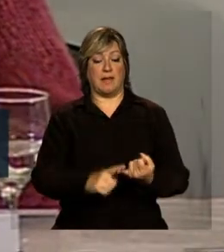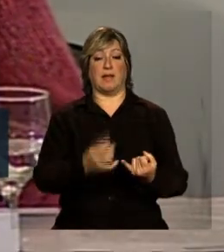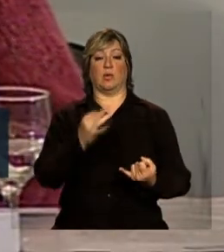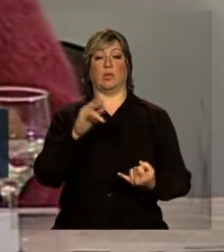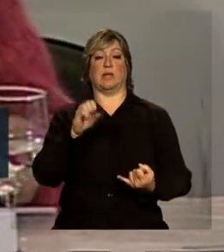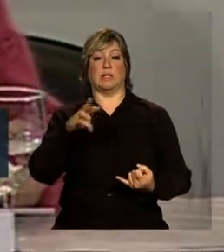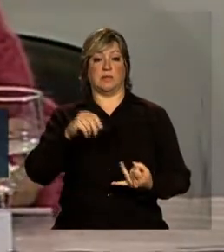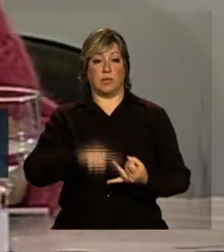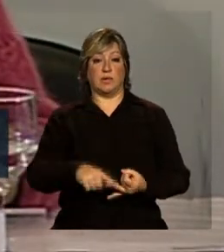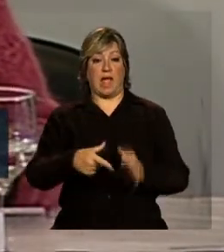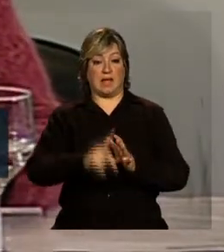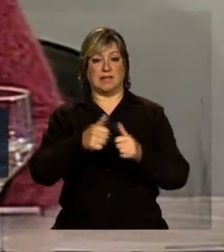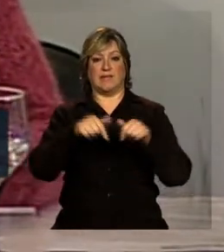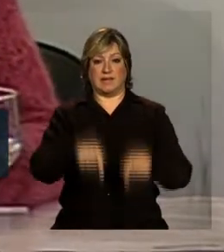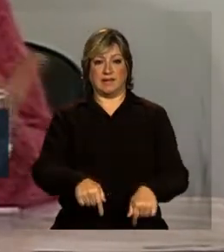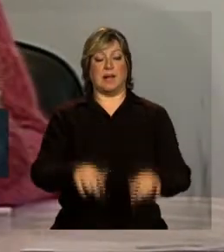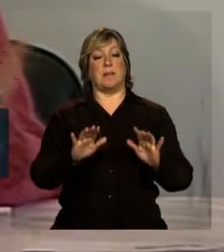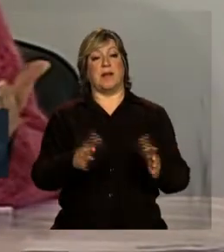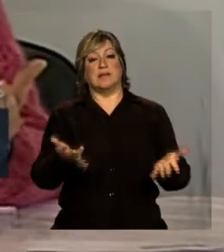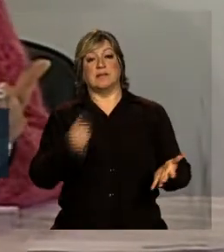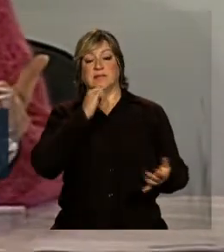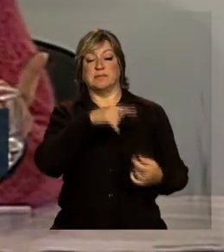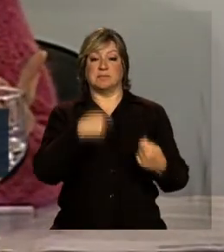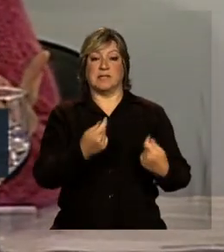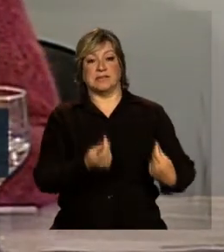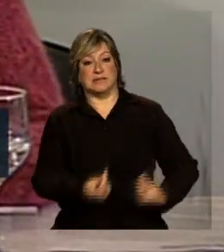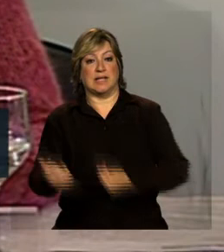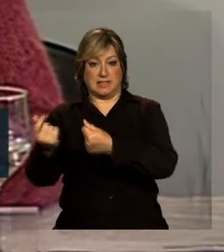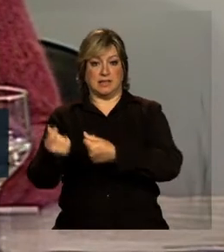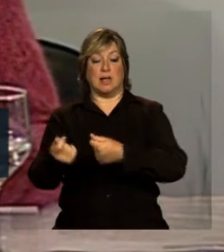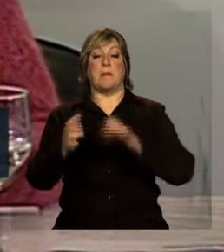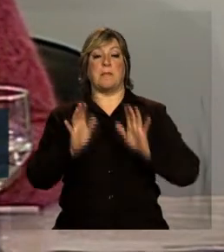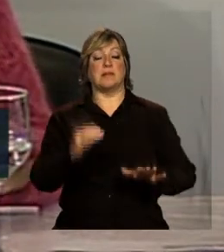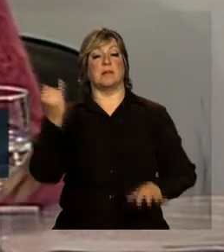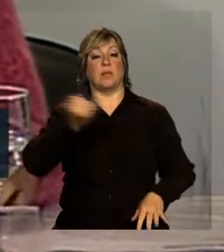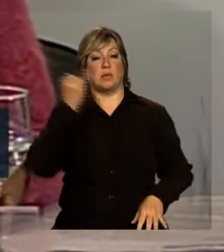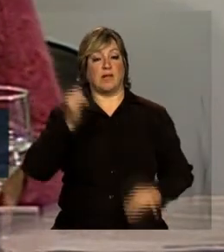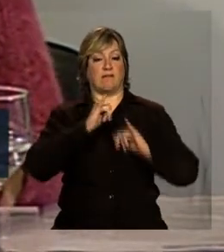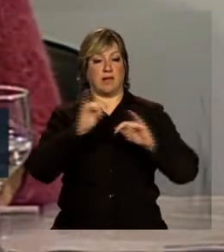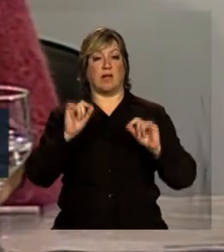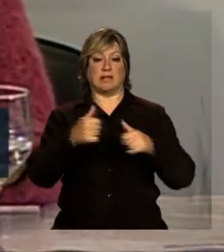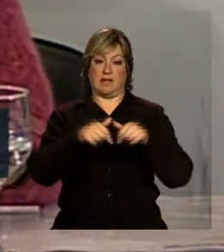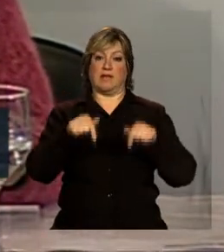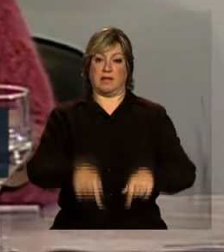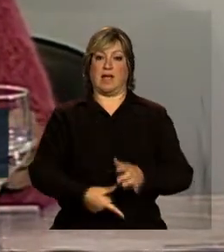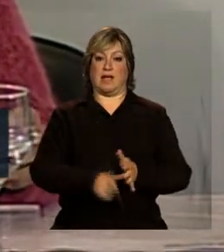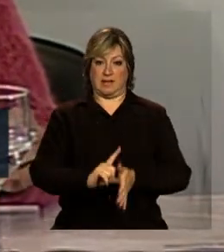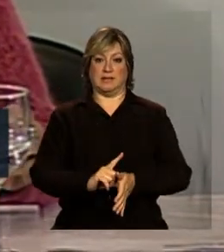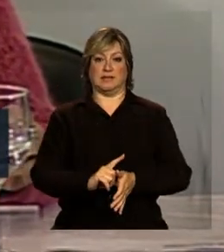Turismo, que estiveram aqui, mas que, infelizmente, tiveram que sair, mas é importante registrar que estiveram aqui